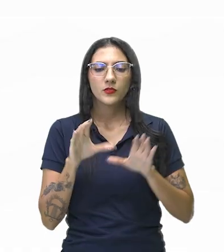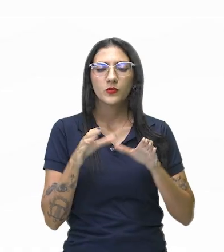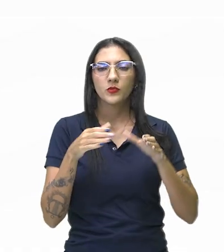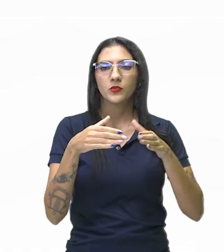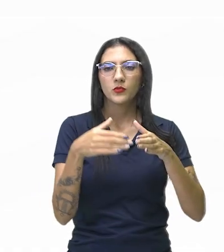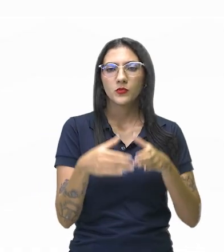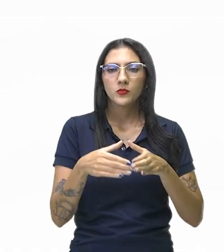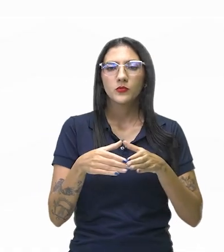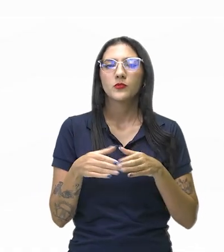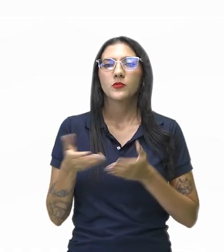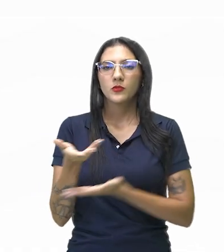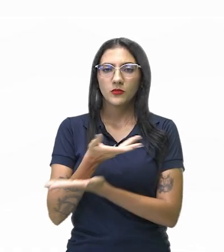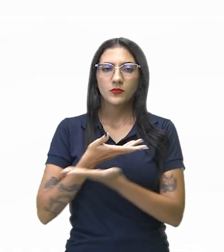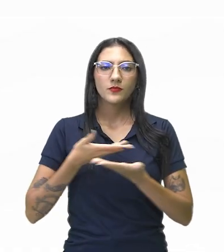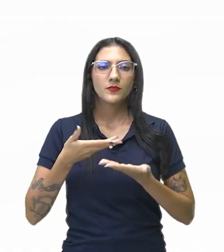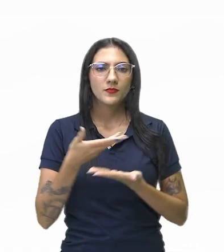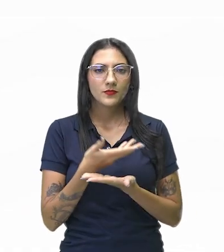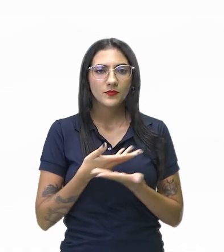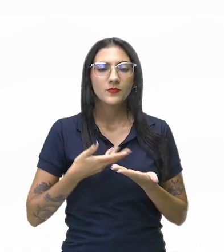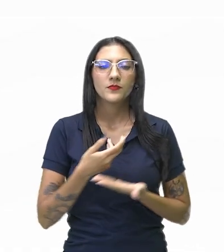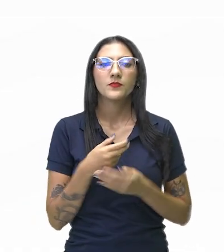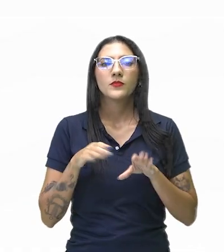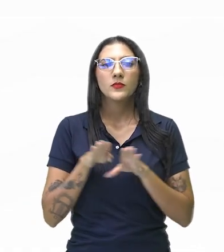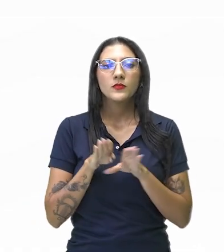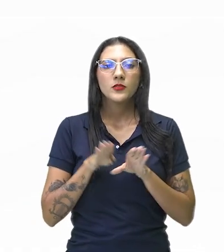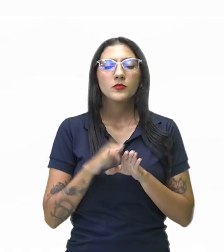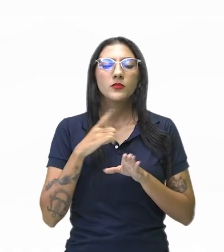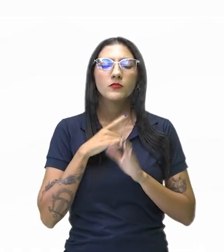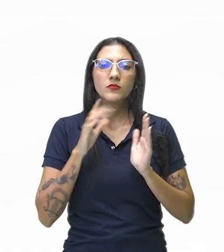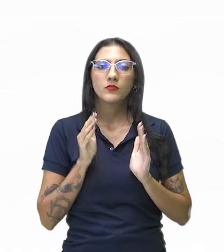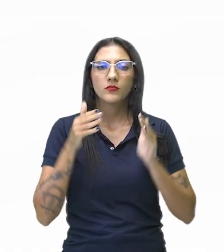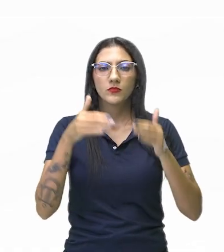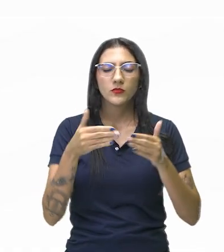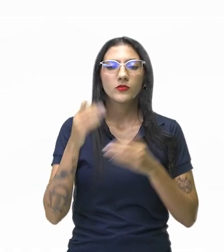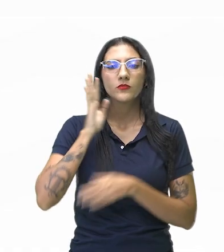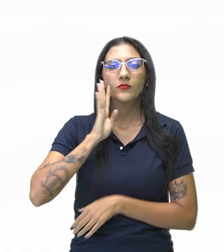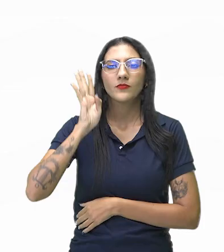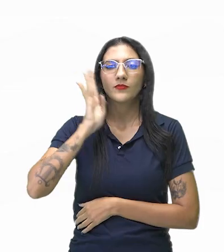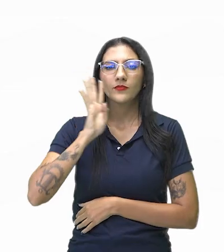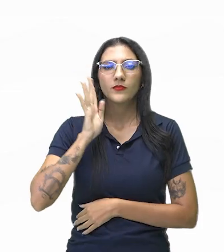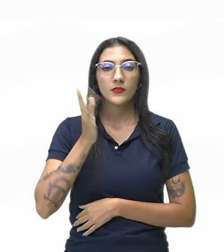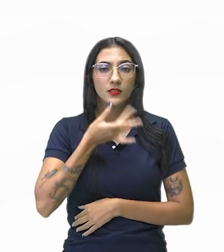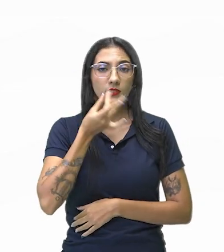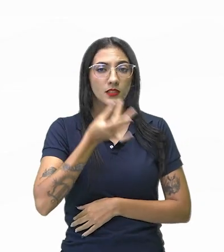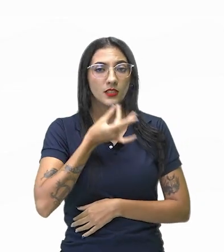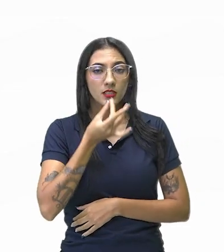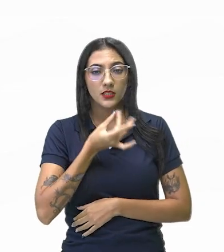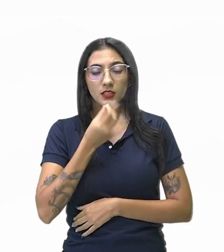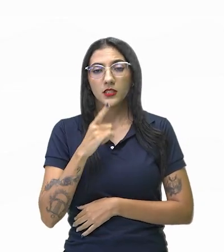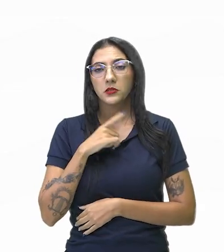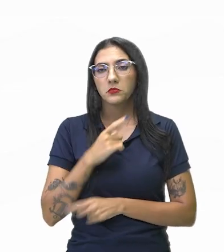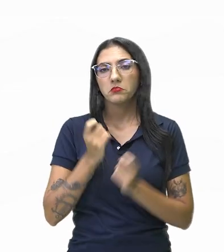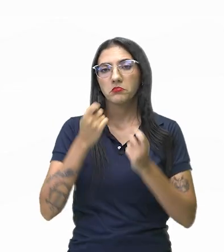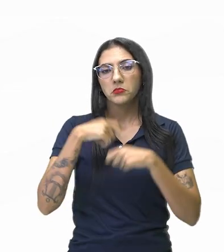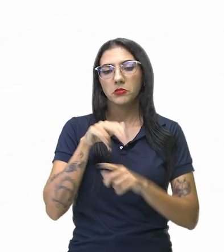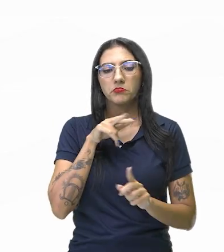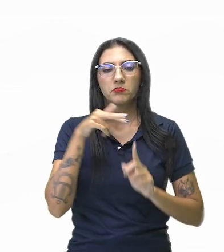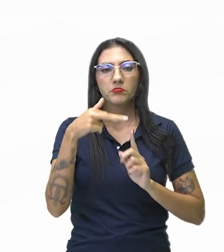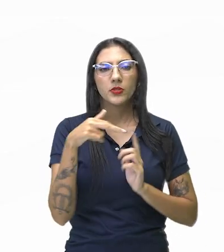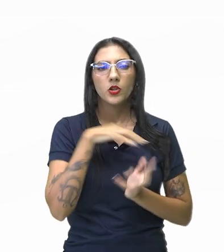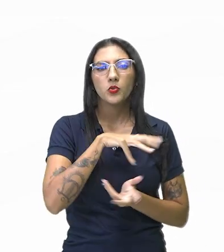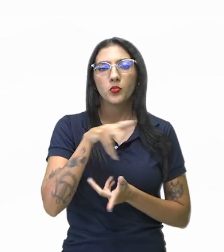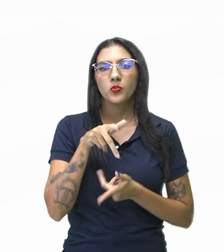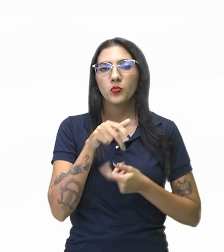individuais, coletivas e colaborativas que visem a reflexão crítica acerca